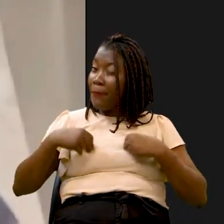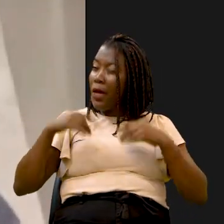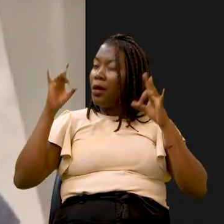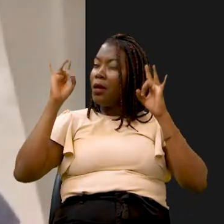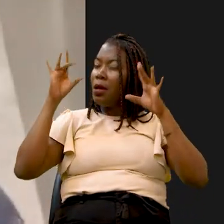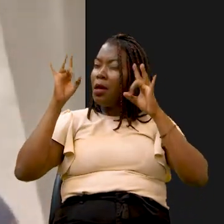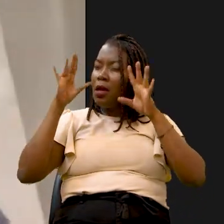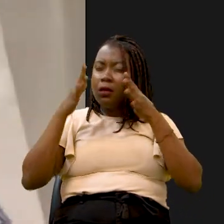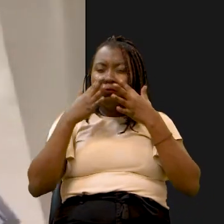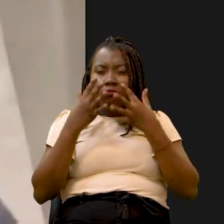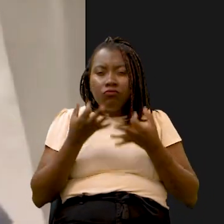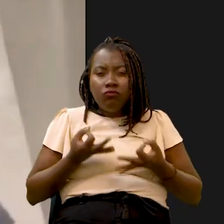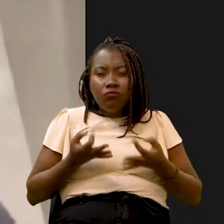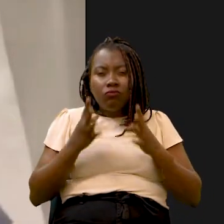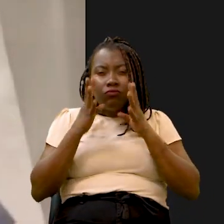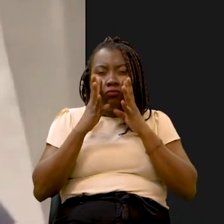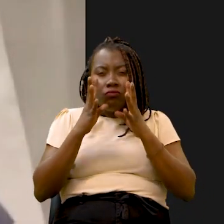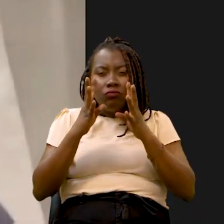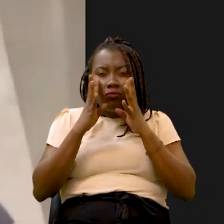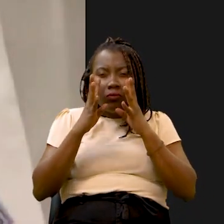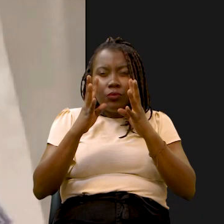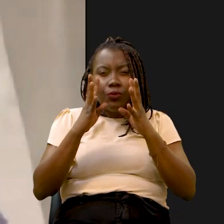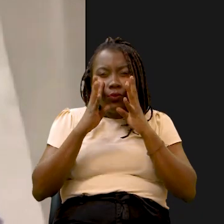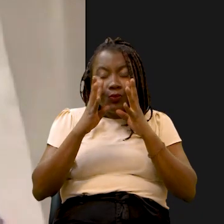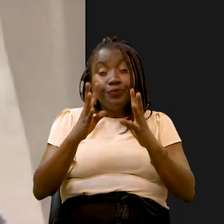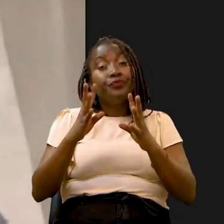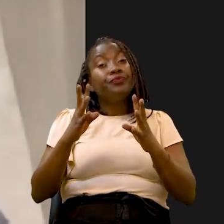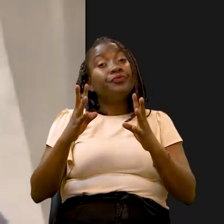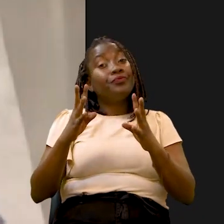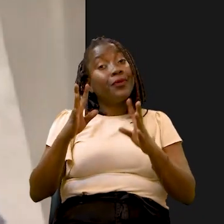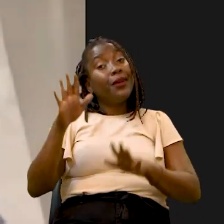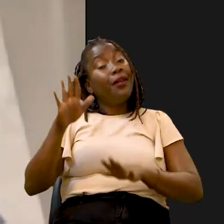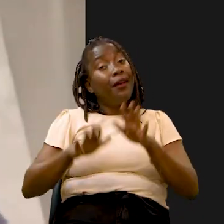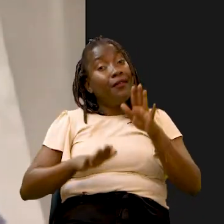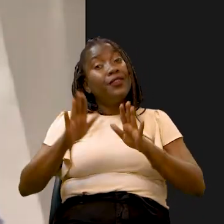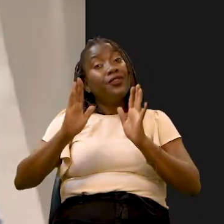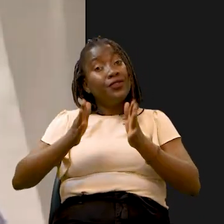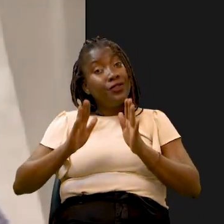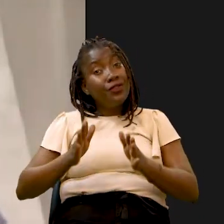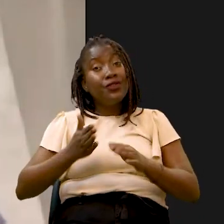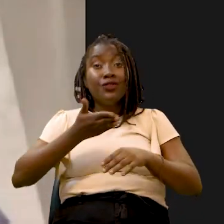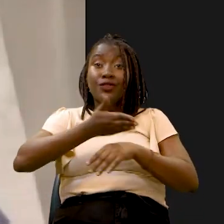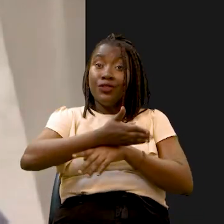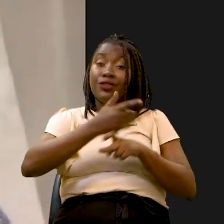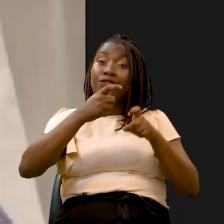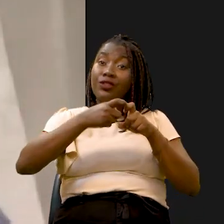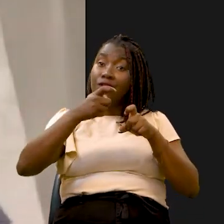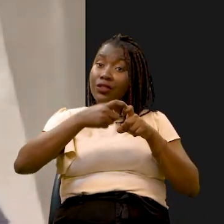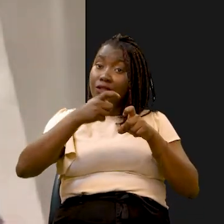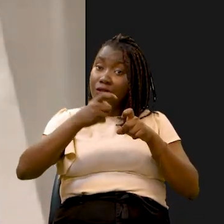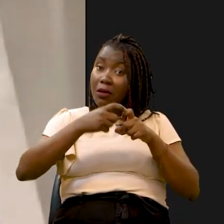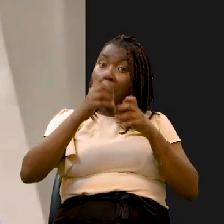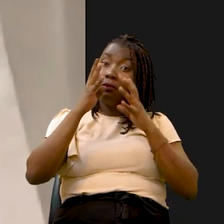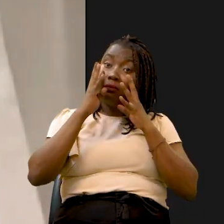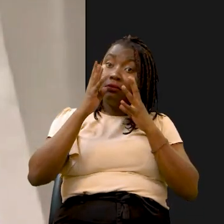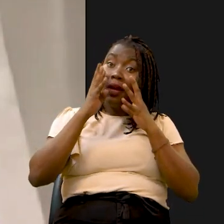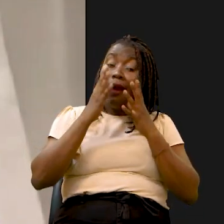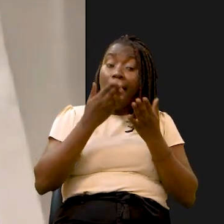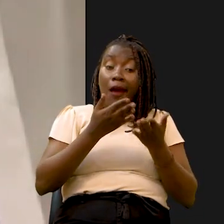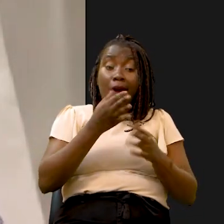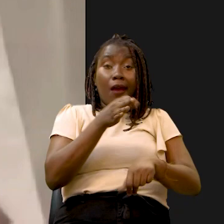que merece especial vigilância, merece especial atenção, talvez já uma